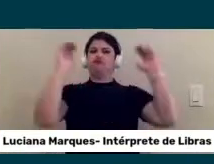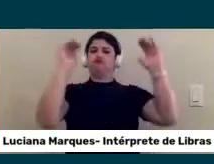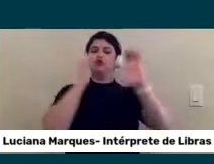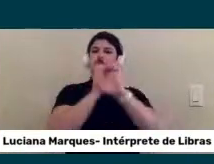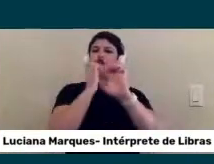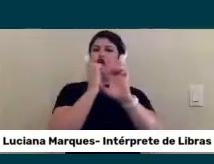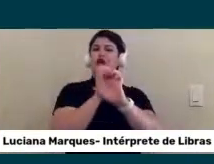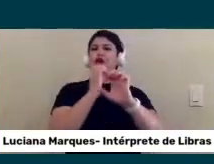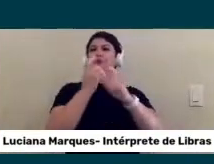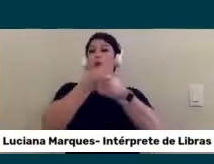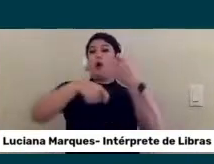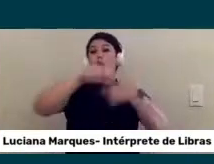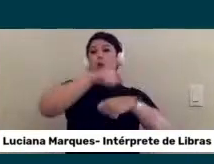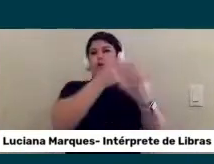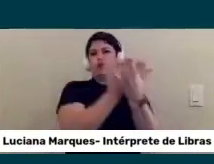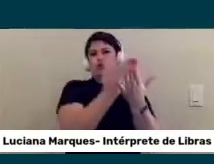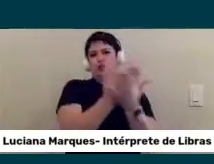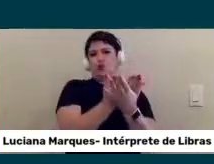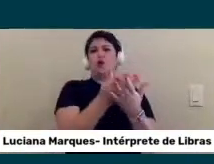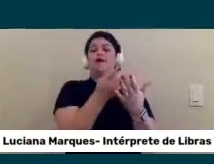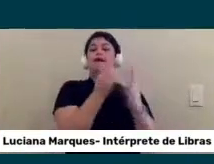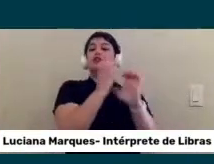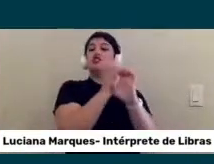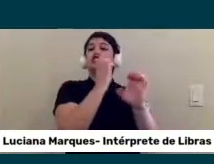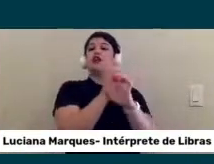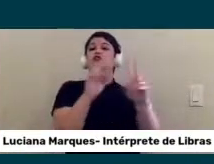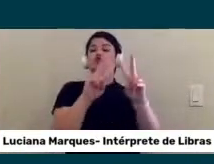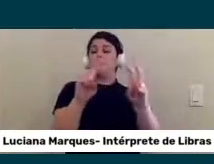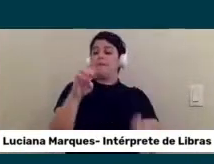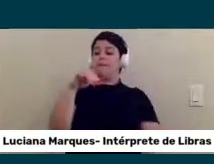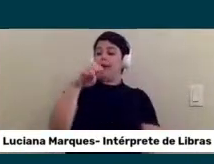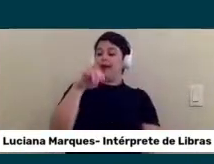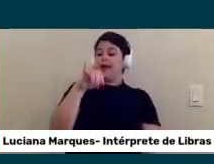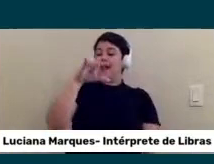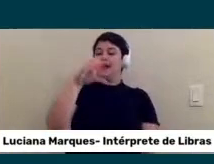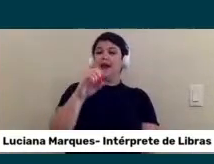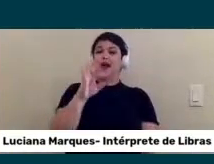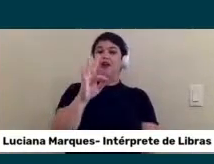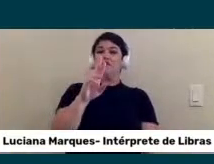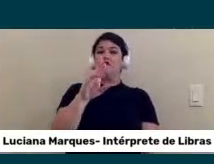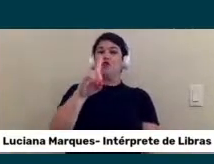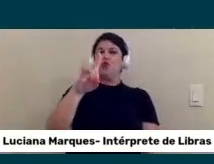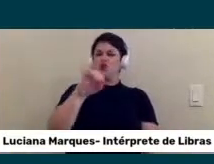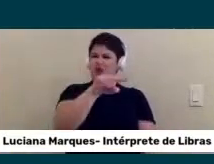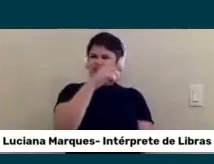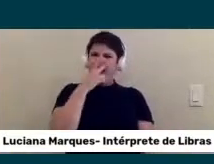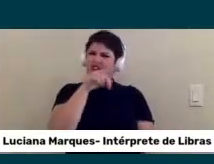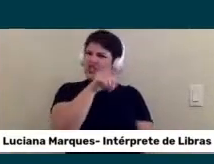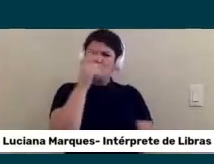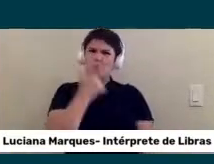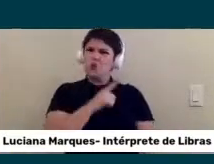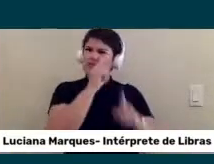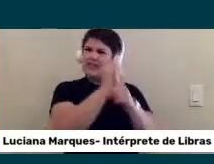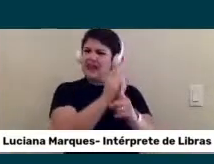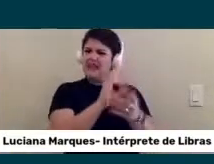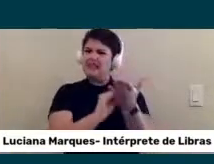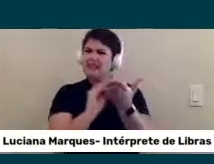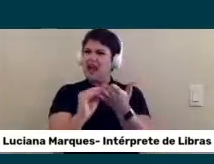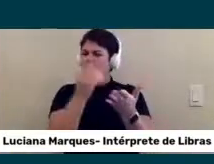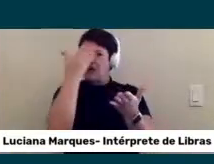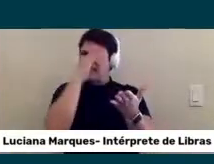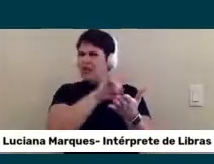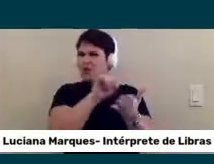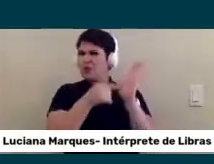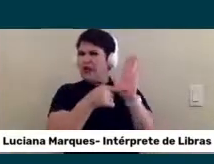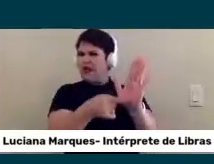acha que um engenheiro que estudou mecânica dos fluidos não vai conseguir entender um dashboard de dados? Uma pessoa engenheira? É uma questão